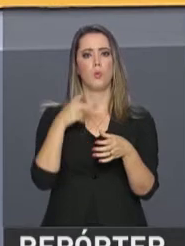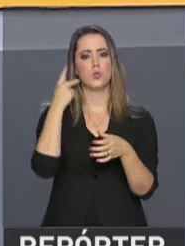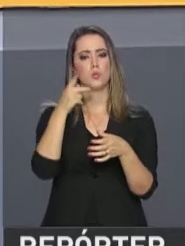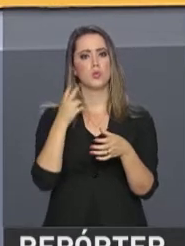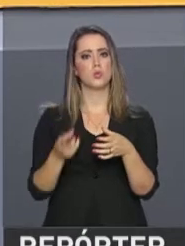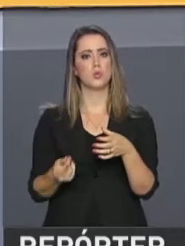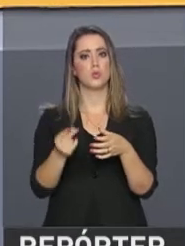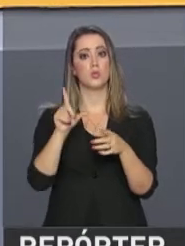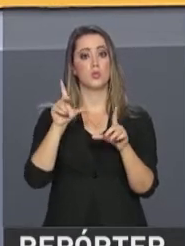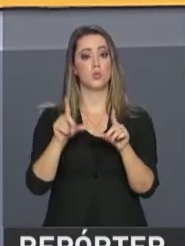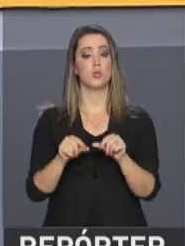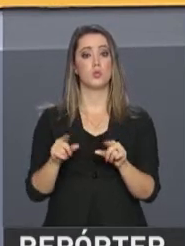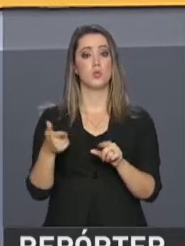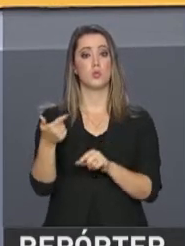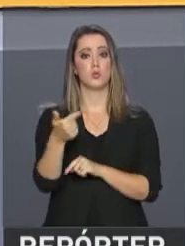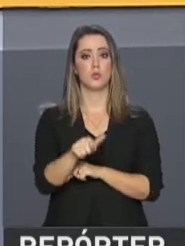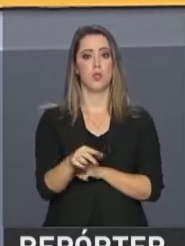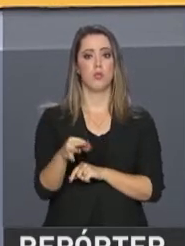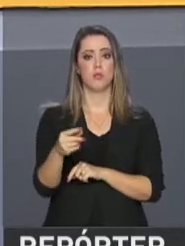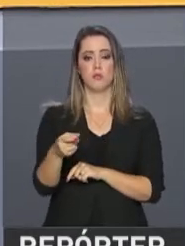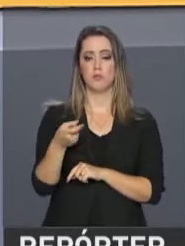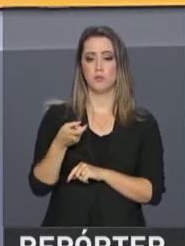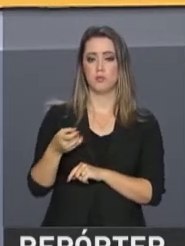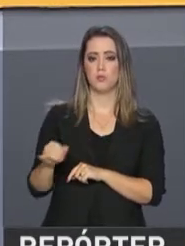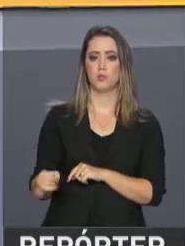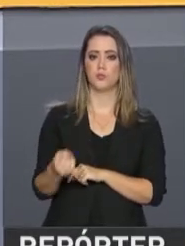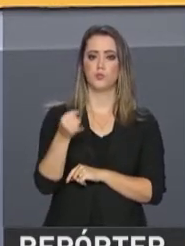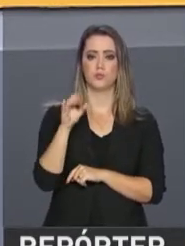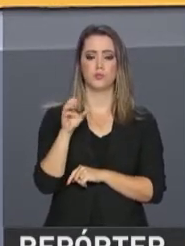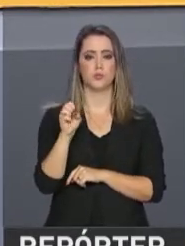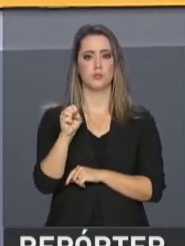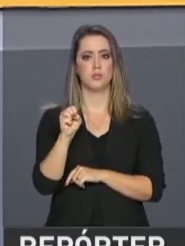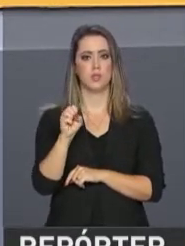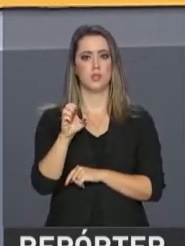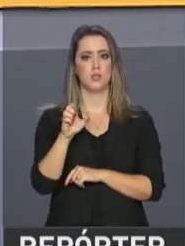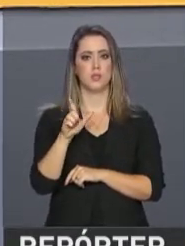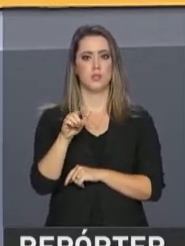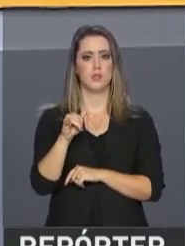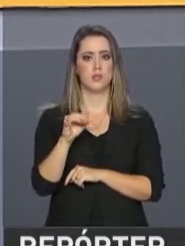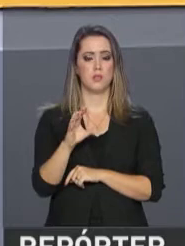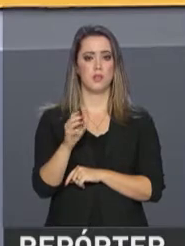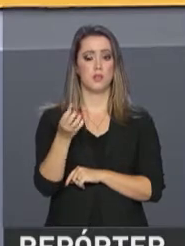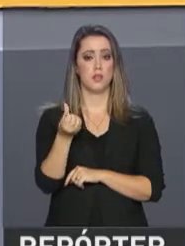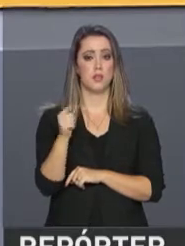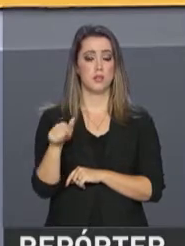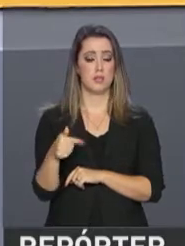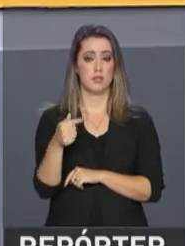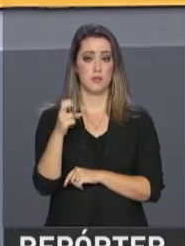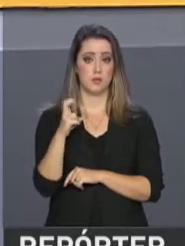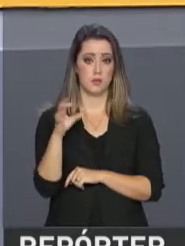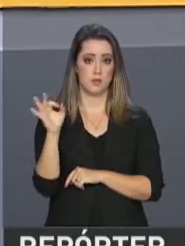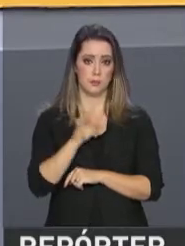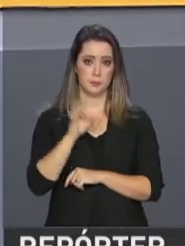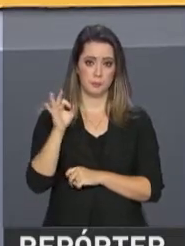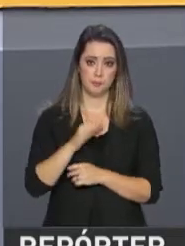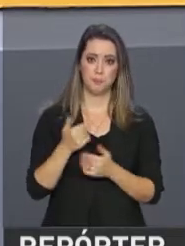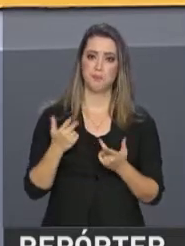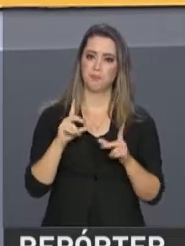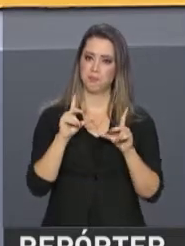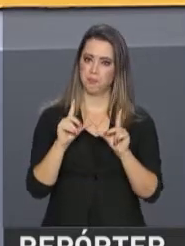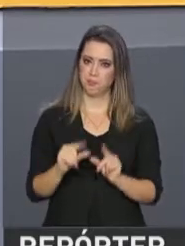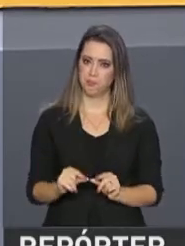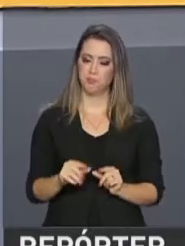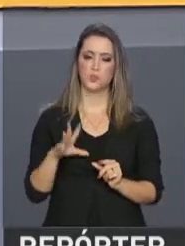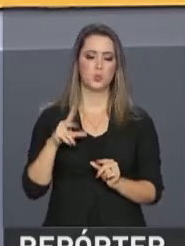monetária reduzir se mais uma vez a taxa básica de juros a selic a taxa agora é de 6,75 por cento o